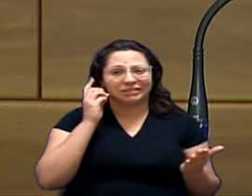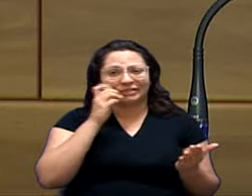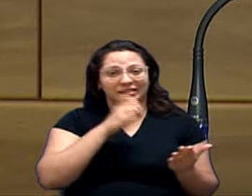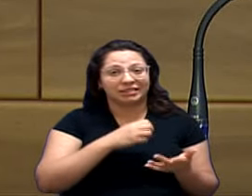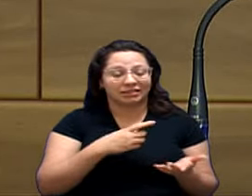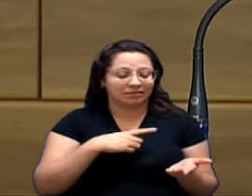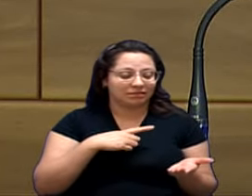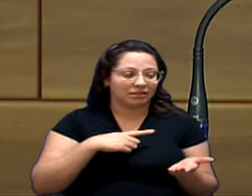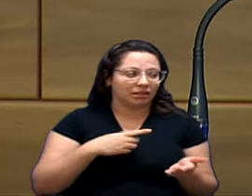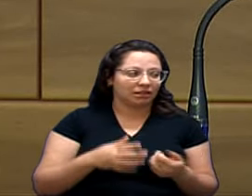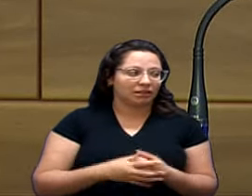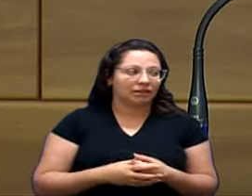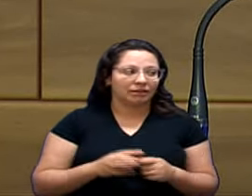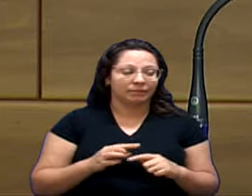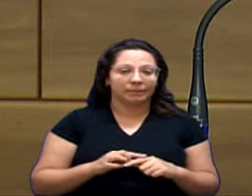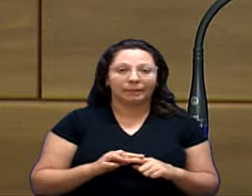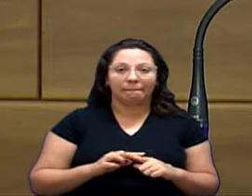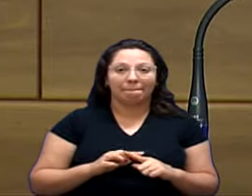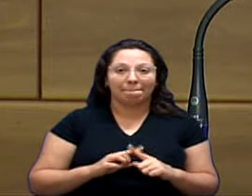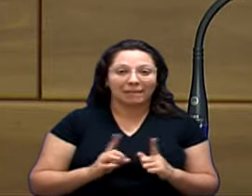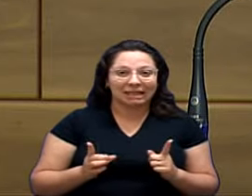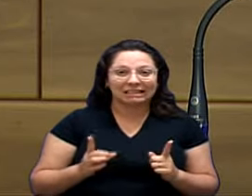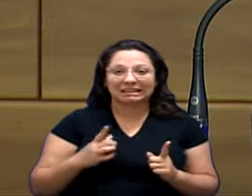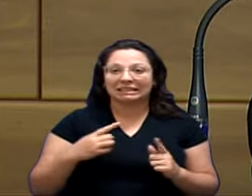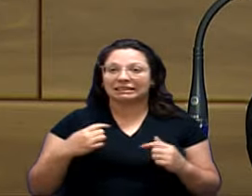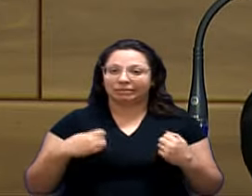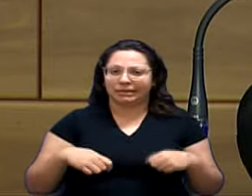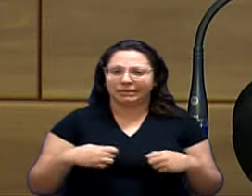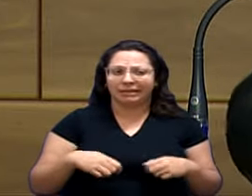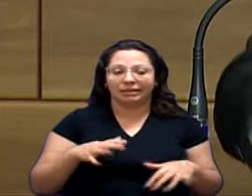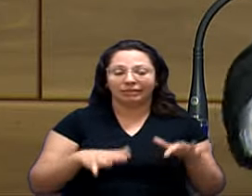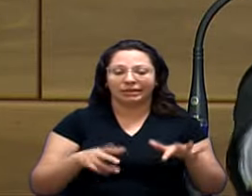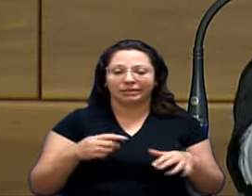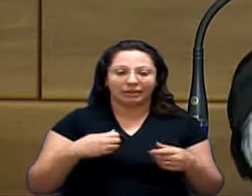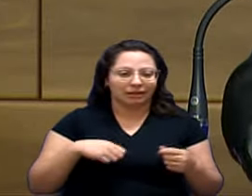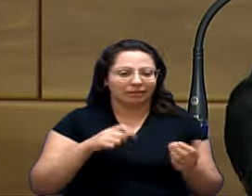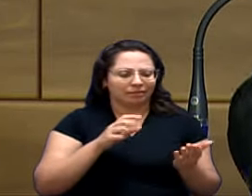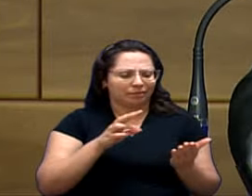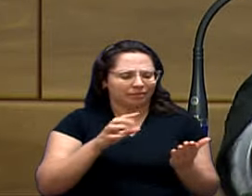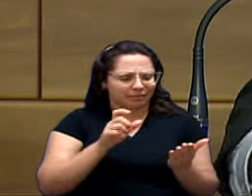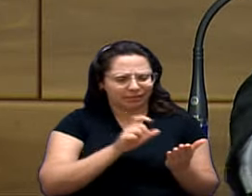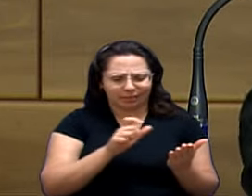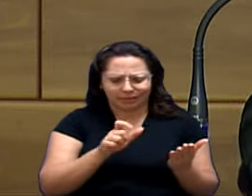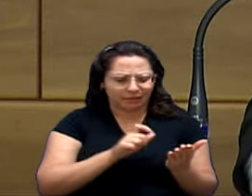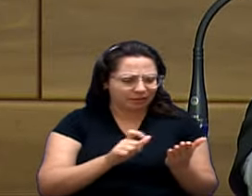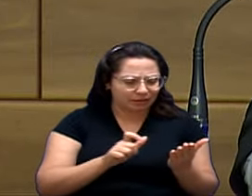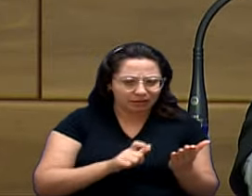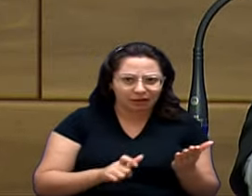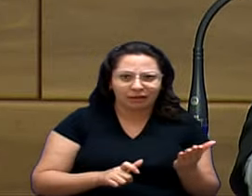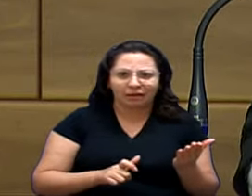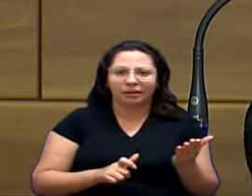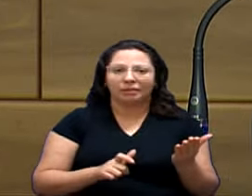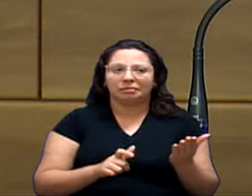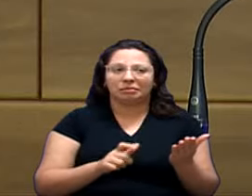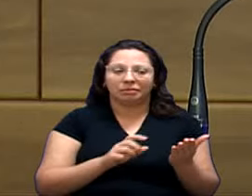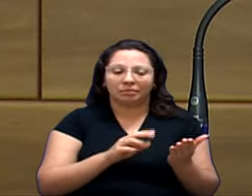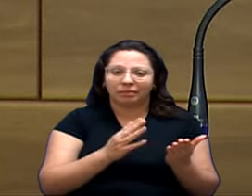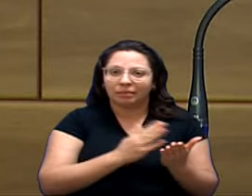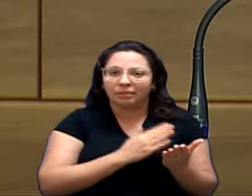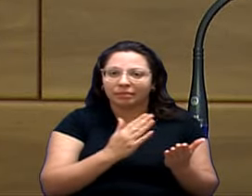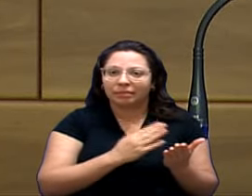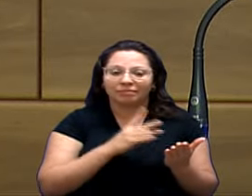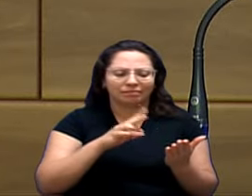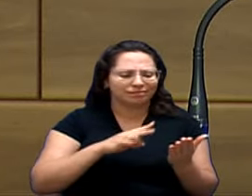familiaridade com essa com a matéria nós temos toda hora ficar olhando o texto plano texto plano então a gente entende essa dificuldade da